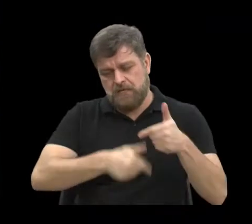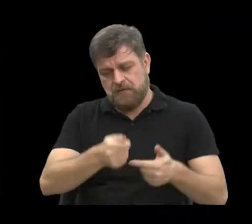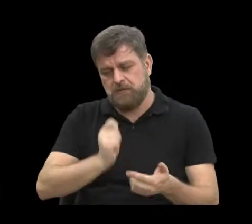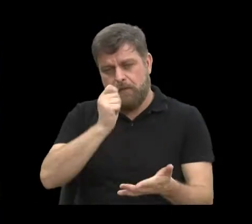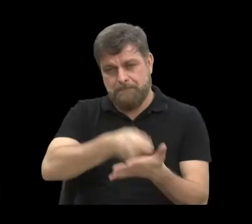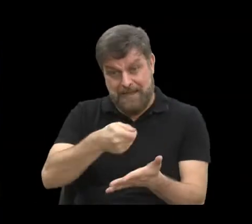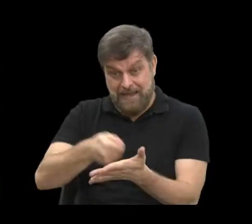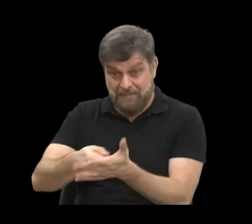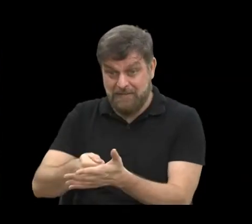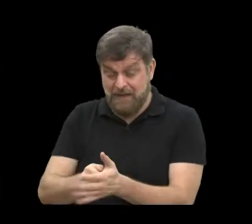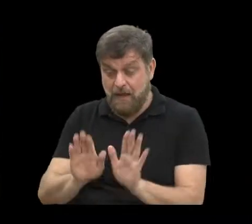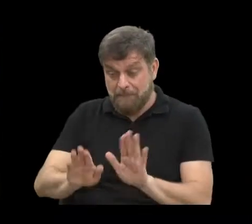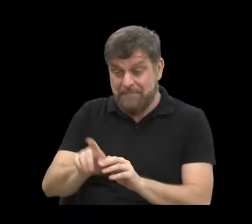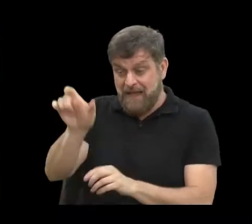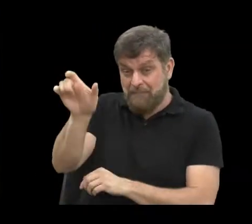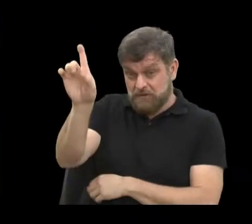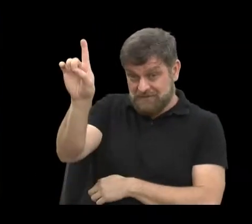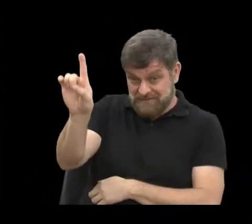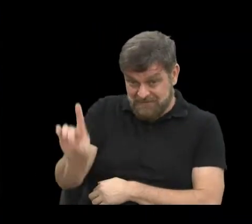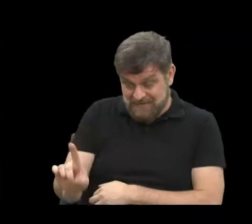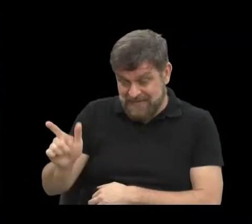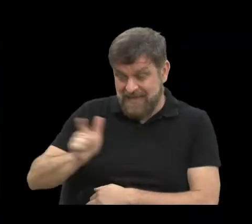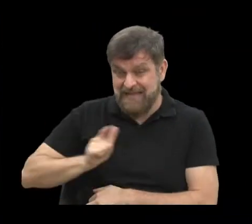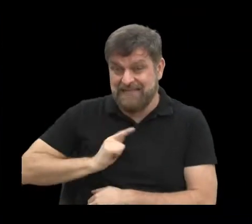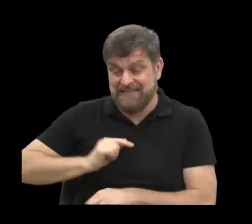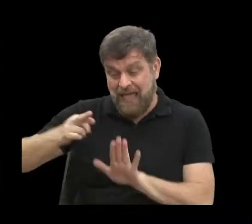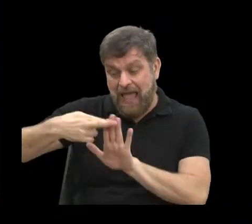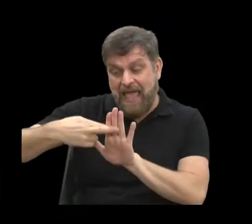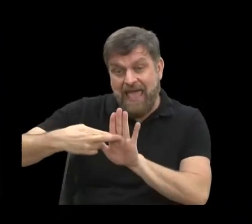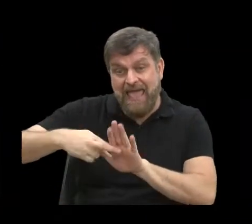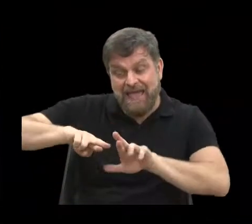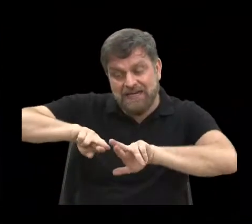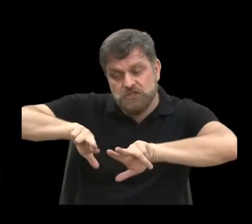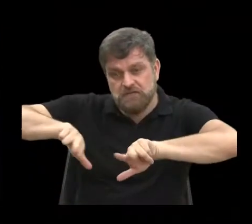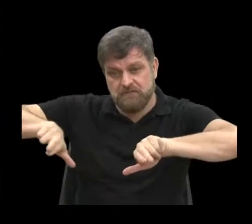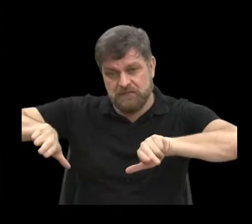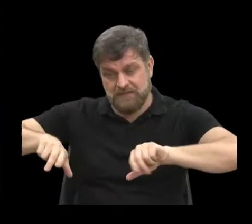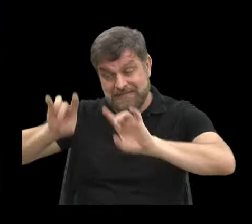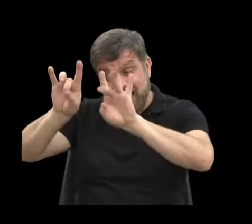condições especiais para as pessoas com deficiência, ok?